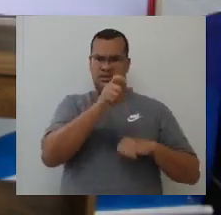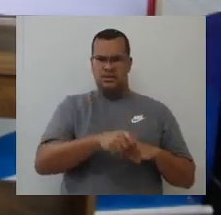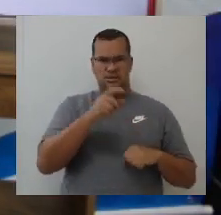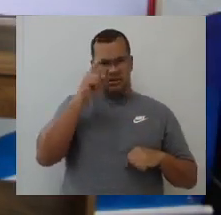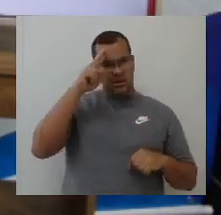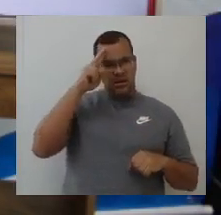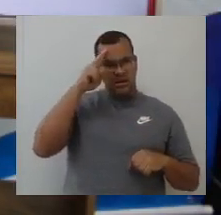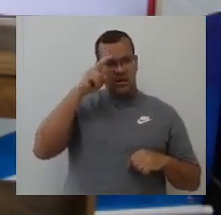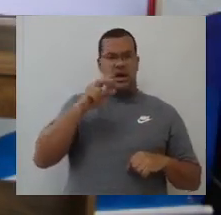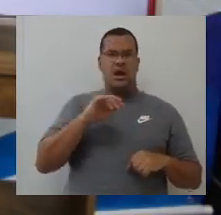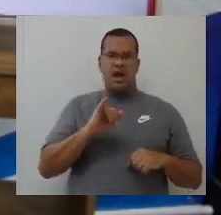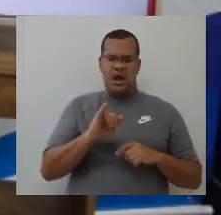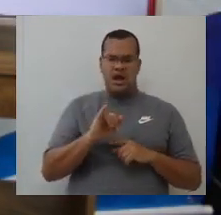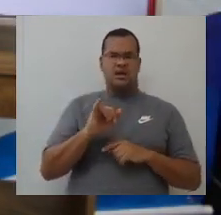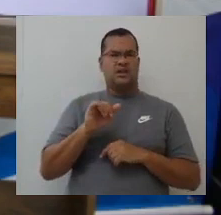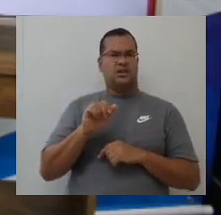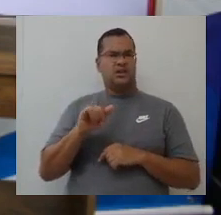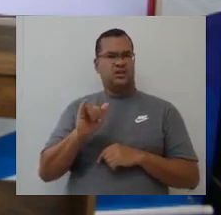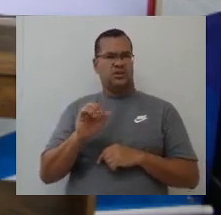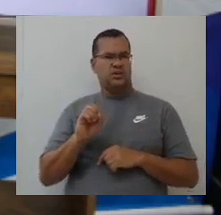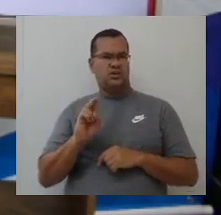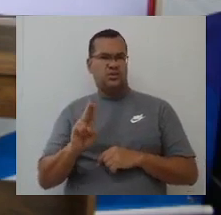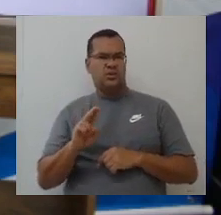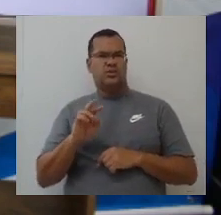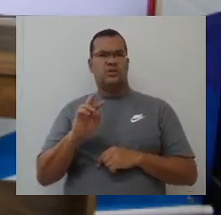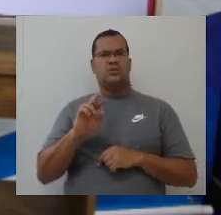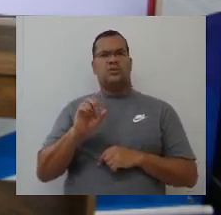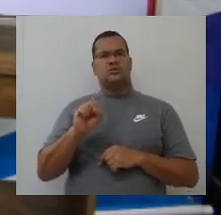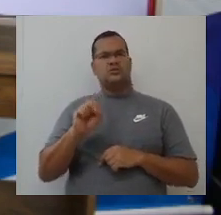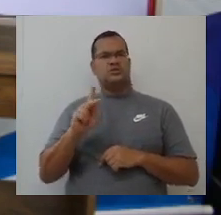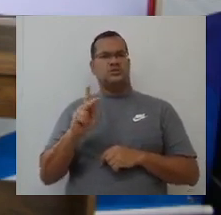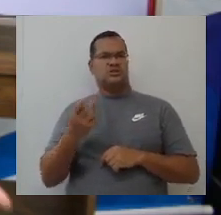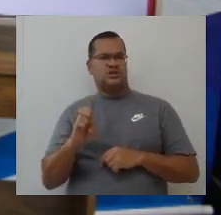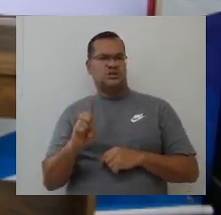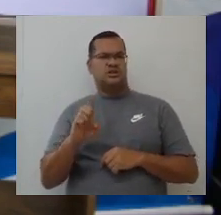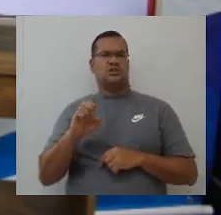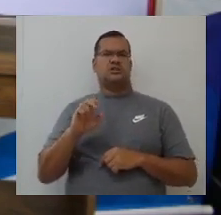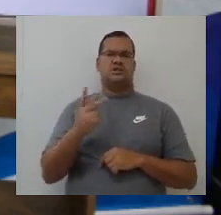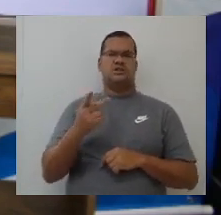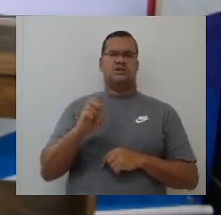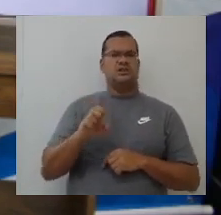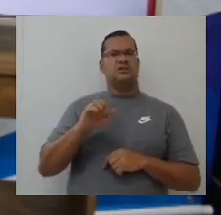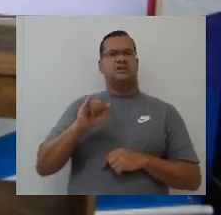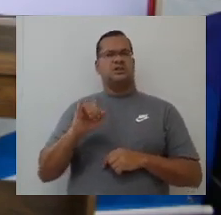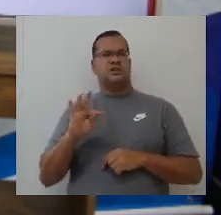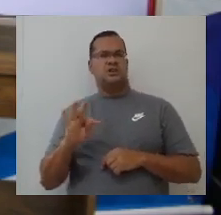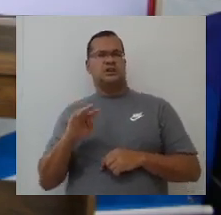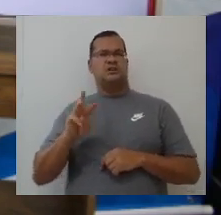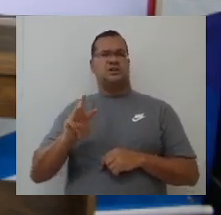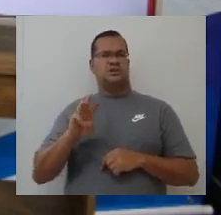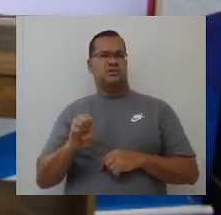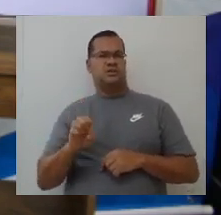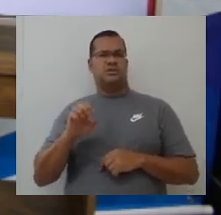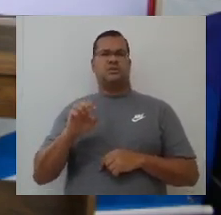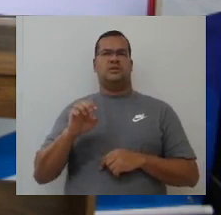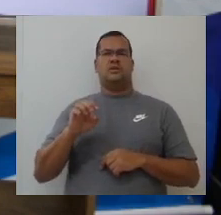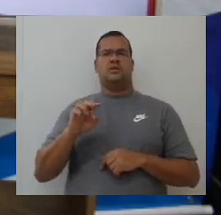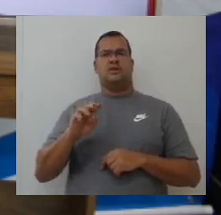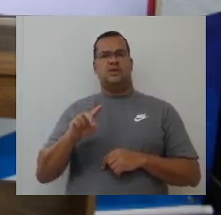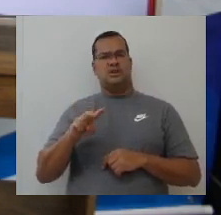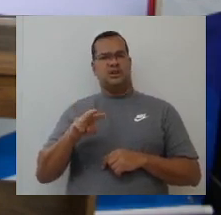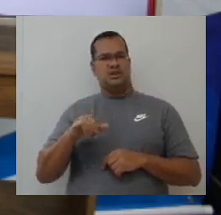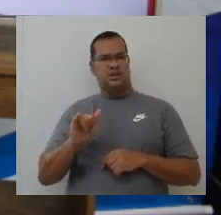lá? I, you, he, she, it, we, you, they. São esses pronomes pessoais da língua inglesa. Então,